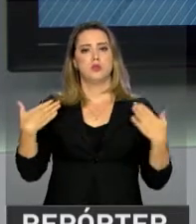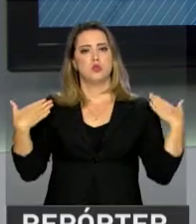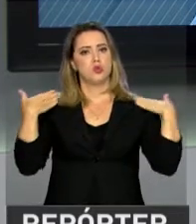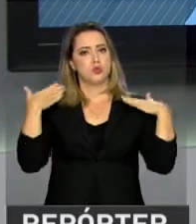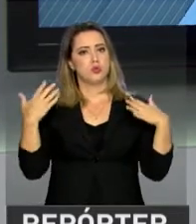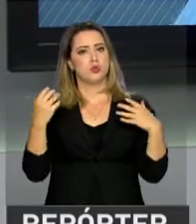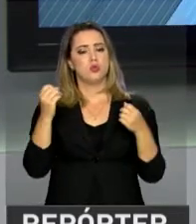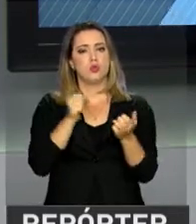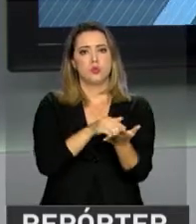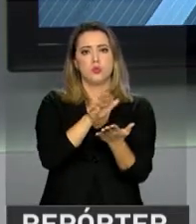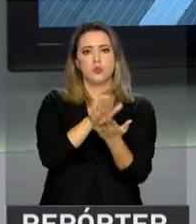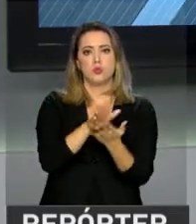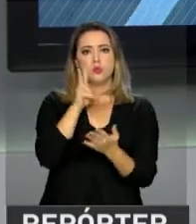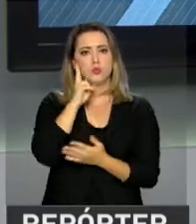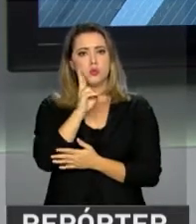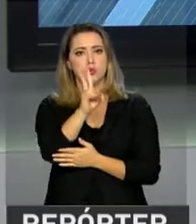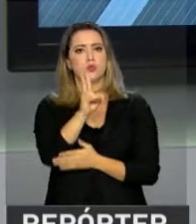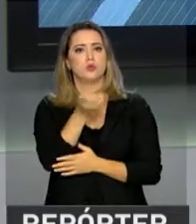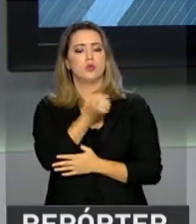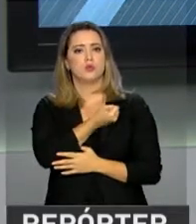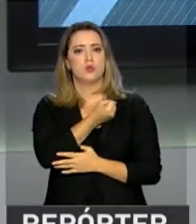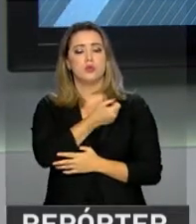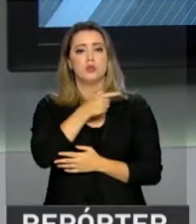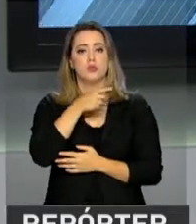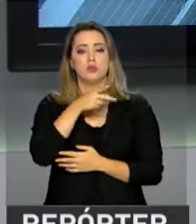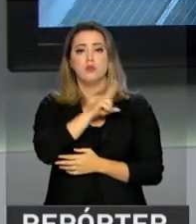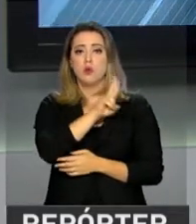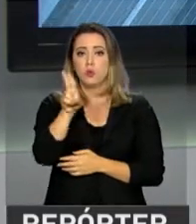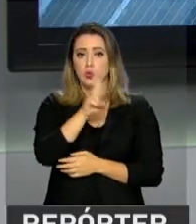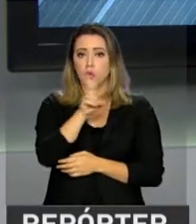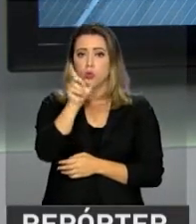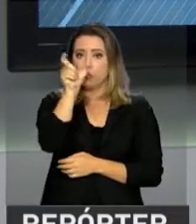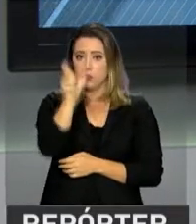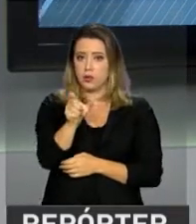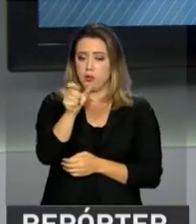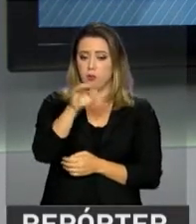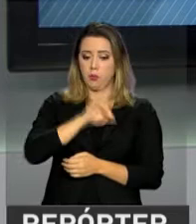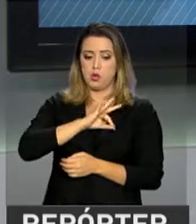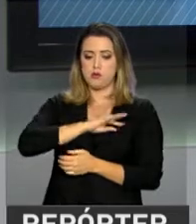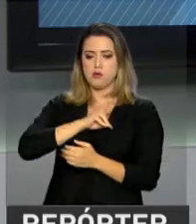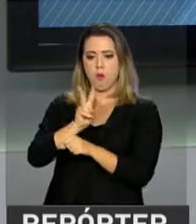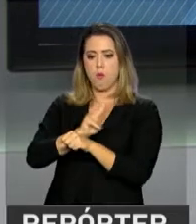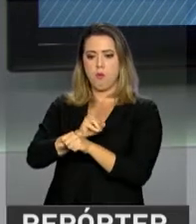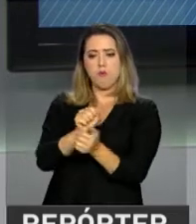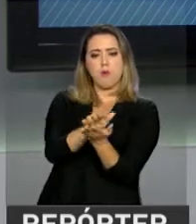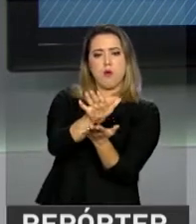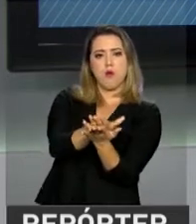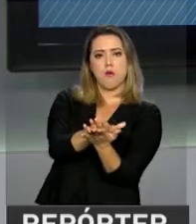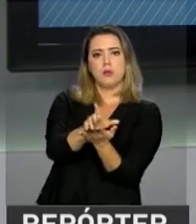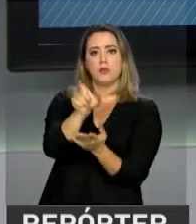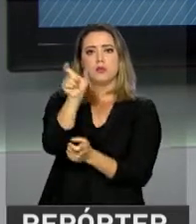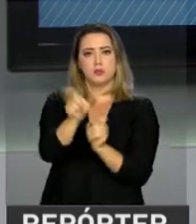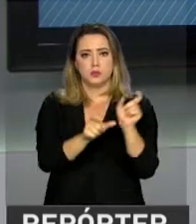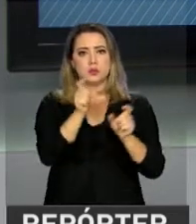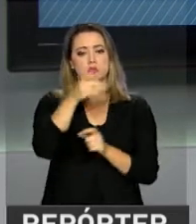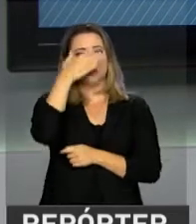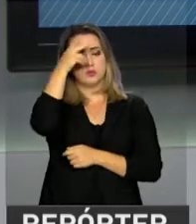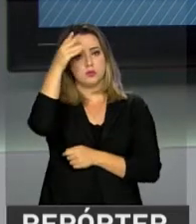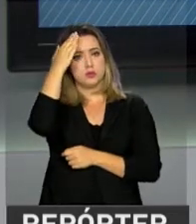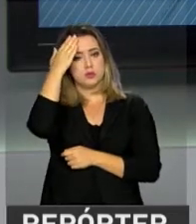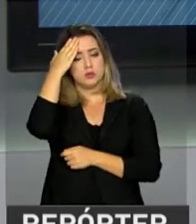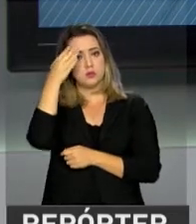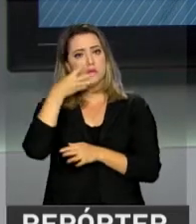poderão consultar os dados de agentes de trânsito pela internet a medida pretende garantir que os cidadãos aos cidadãos